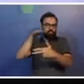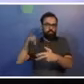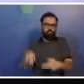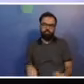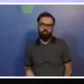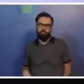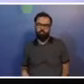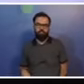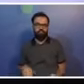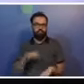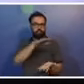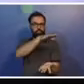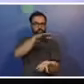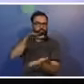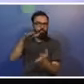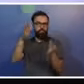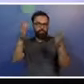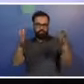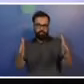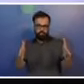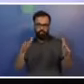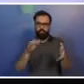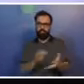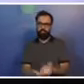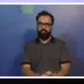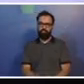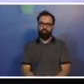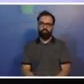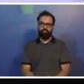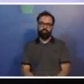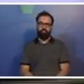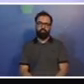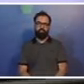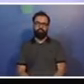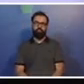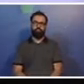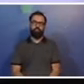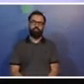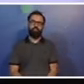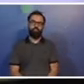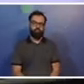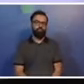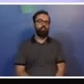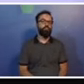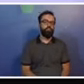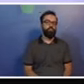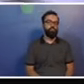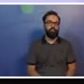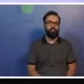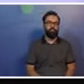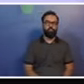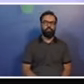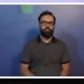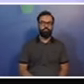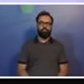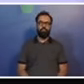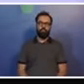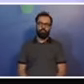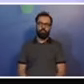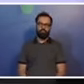Possui então 4 lados, sendo dois paralelos, 2 a 2, e